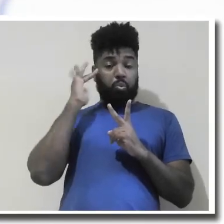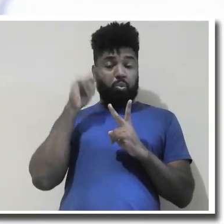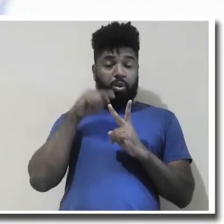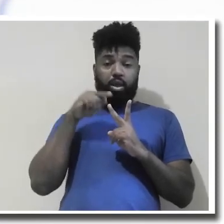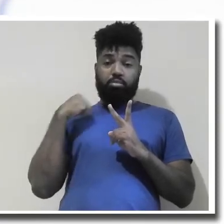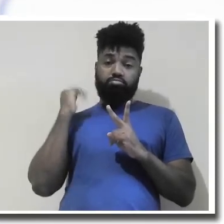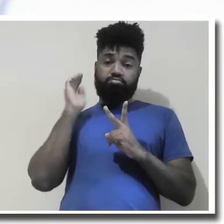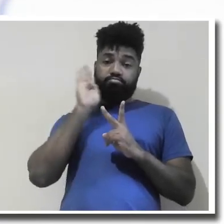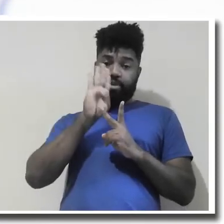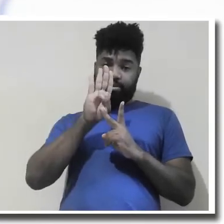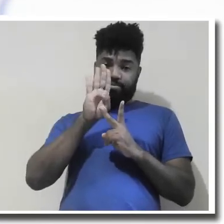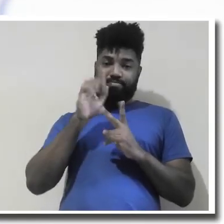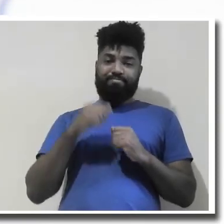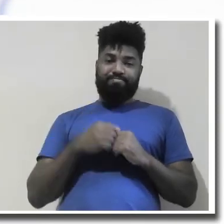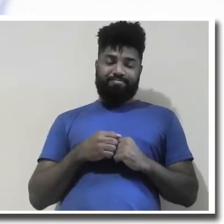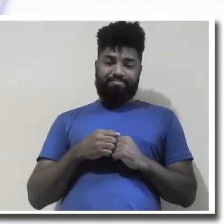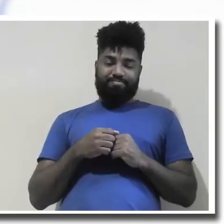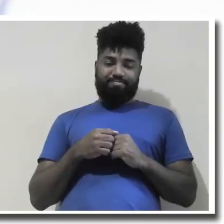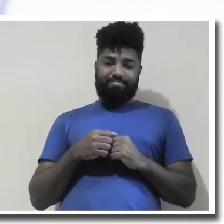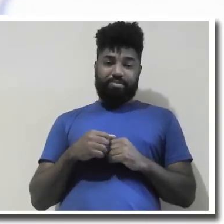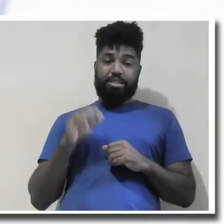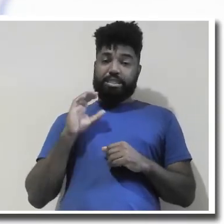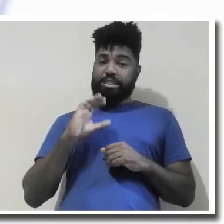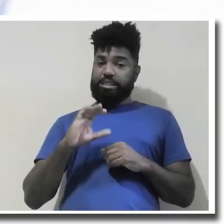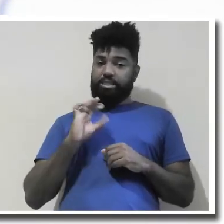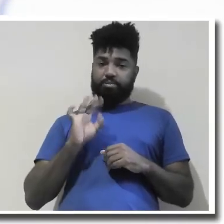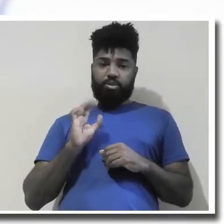B. 6 somente C.